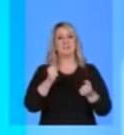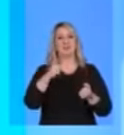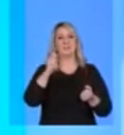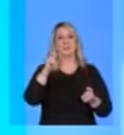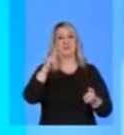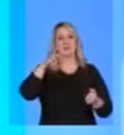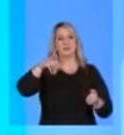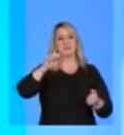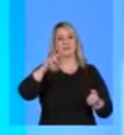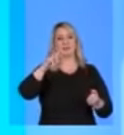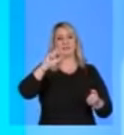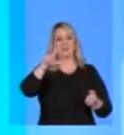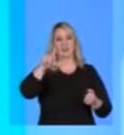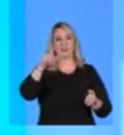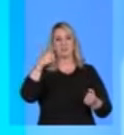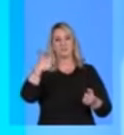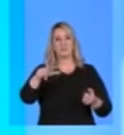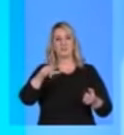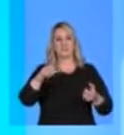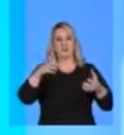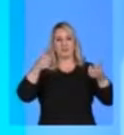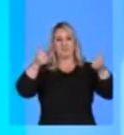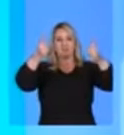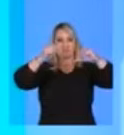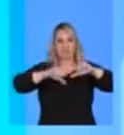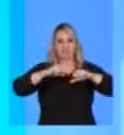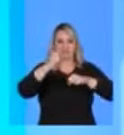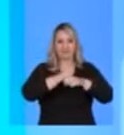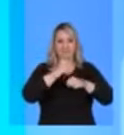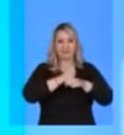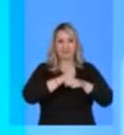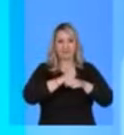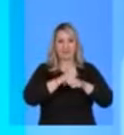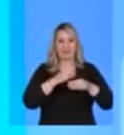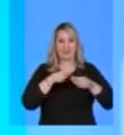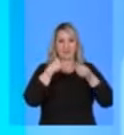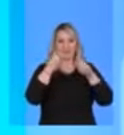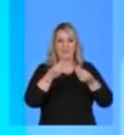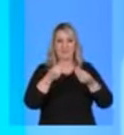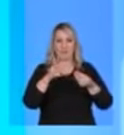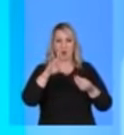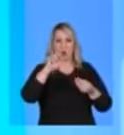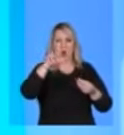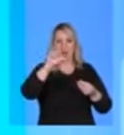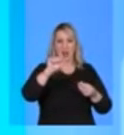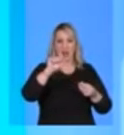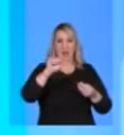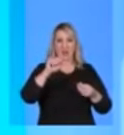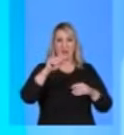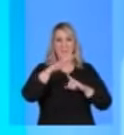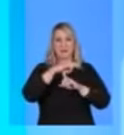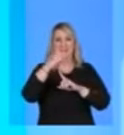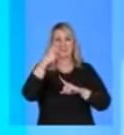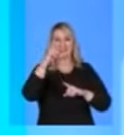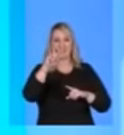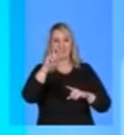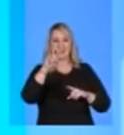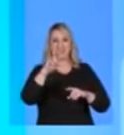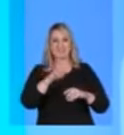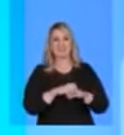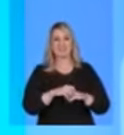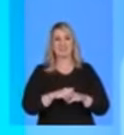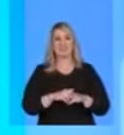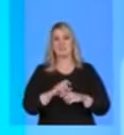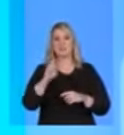não queriam que a gente derrubasse aquele monstrengo e devolvesse a orla Conde a praça 15 a Praça Mauá recuperado que não